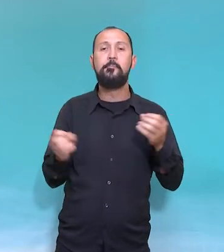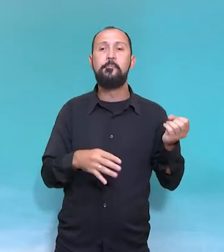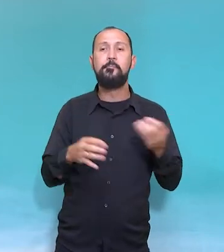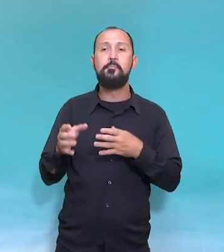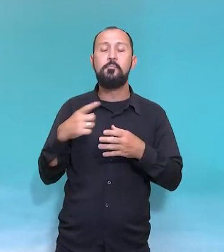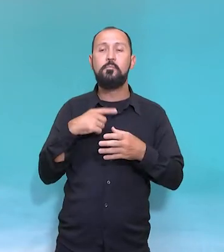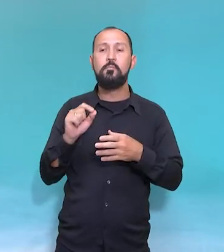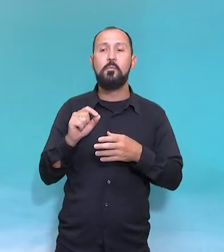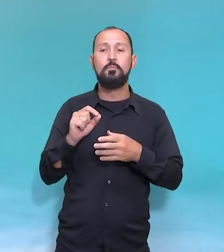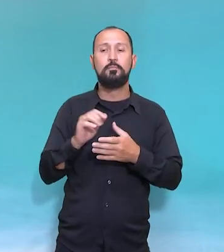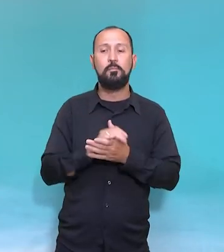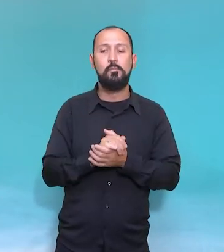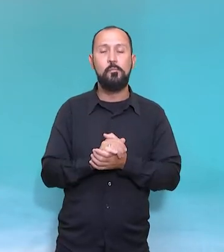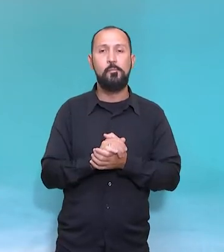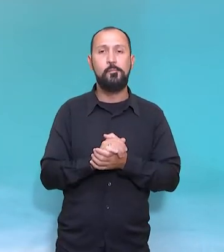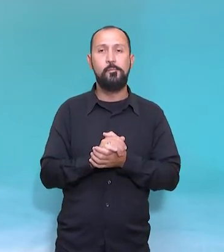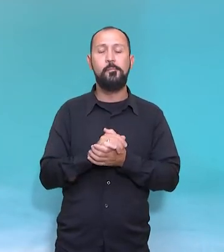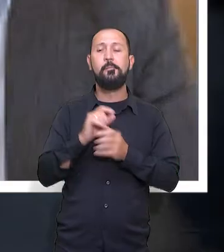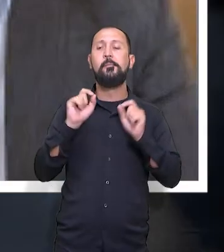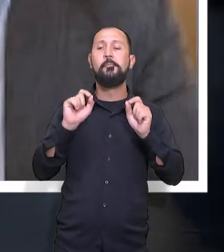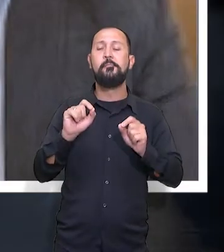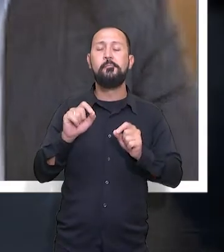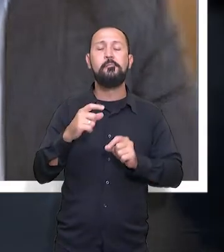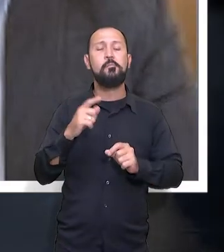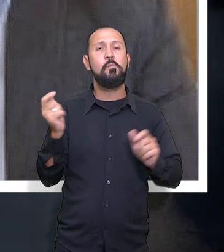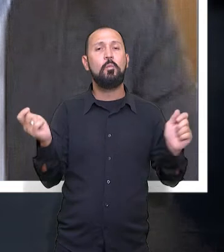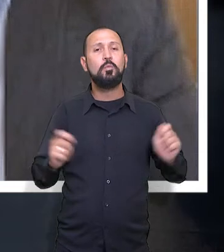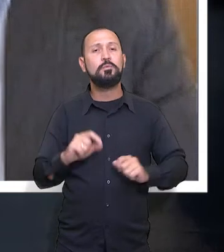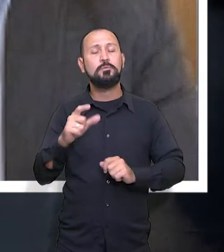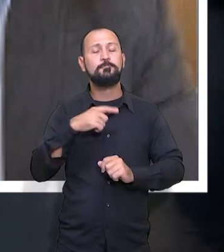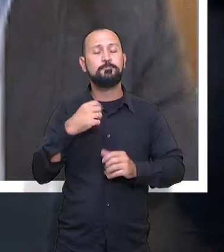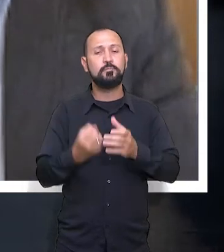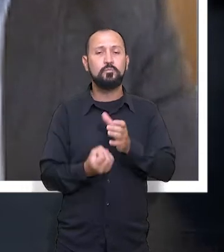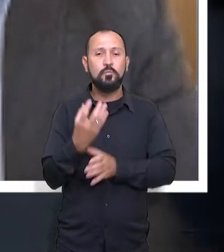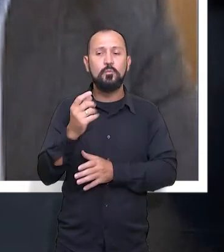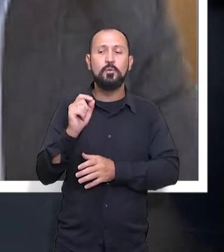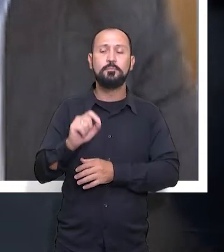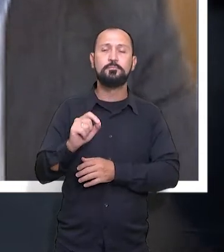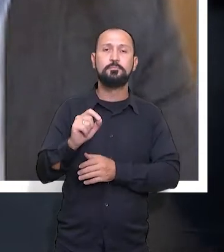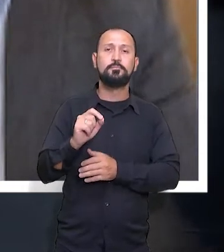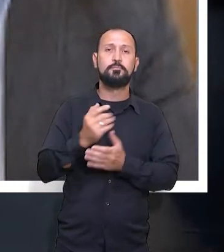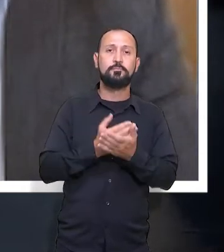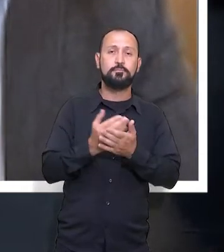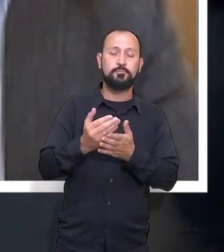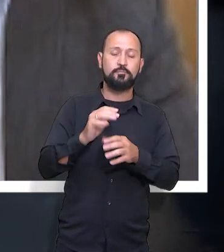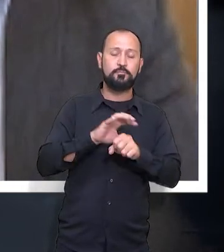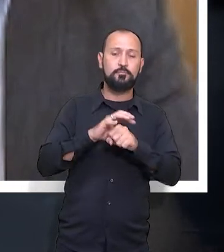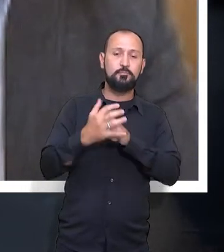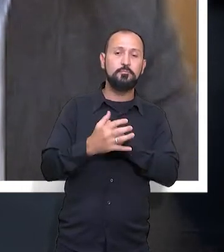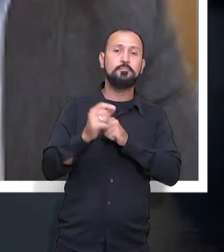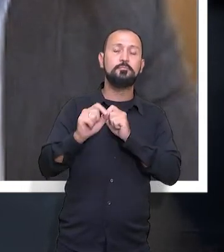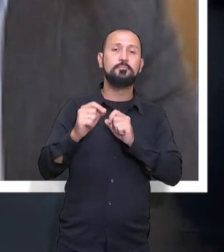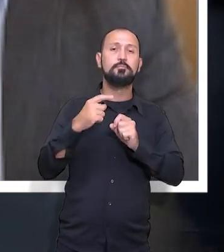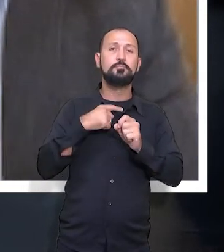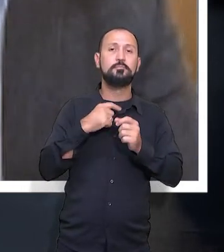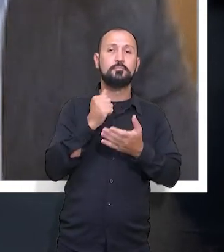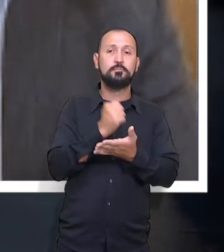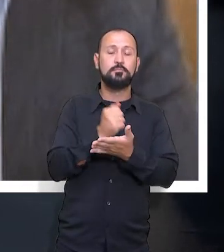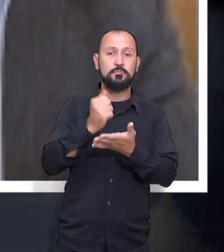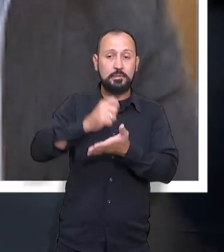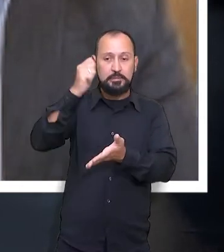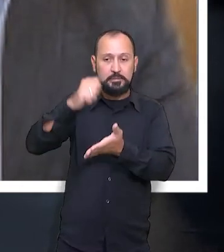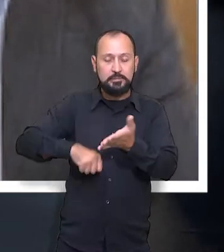segunda modernização é o e-notariado, que é o que? A possibilidade que foi criada no início da pandemia, onde